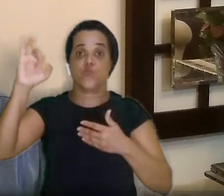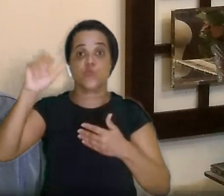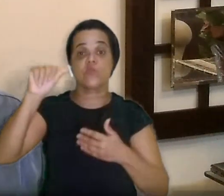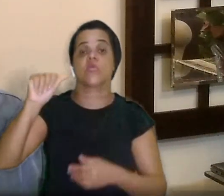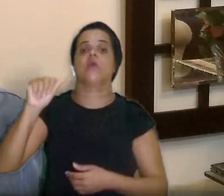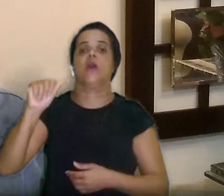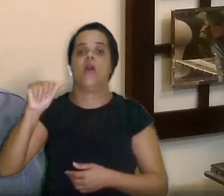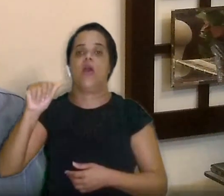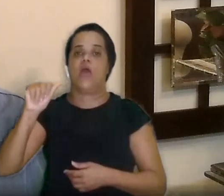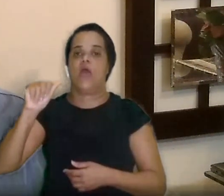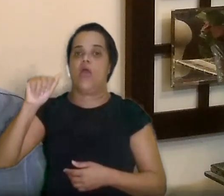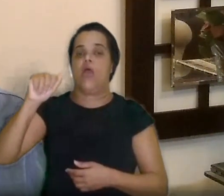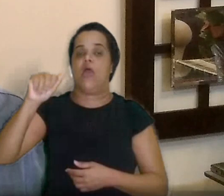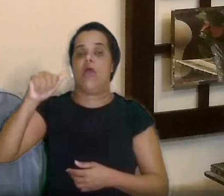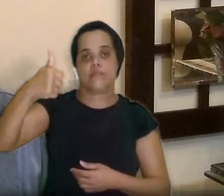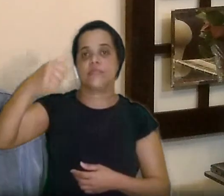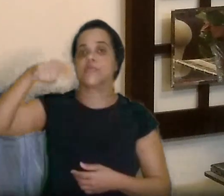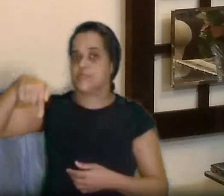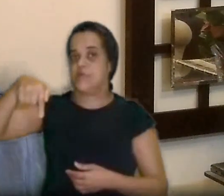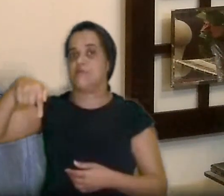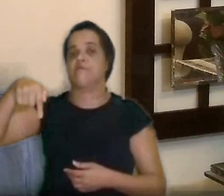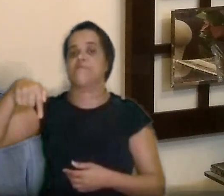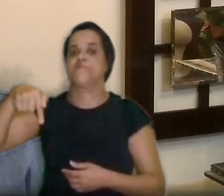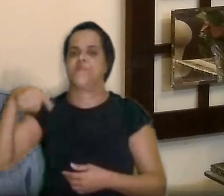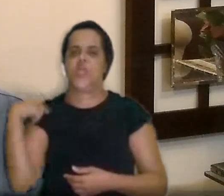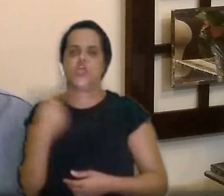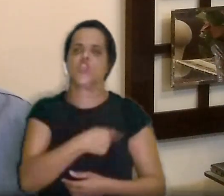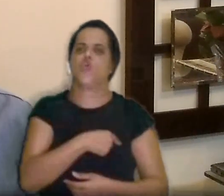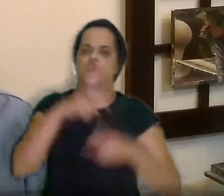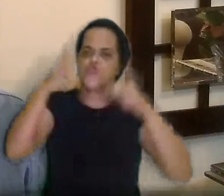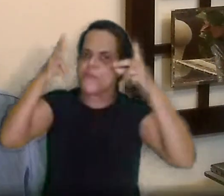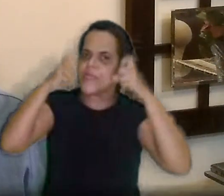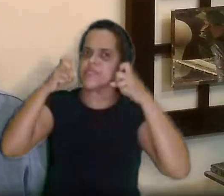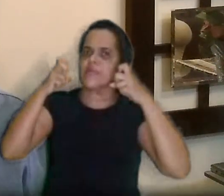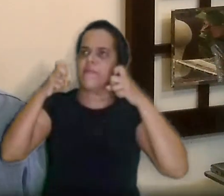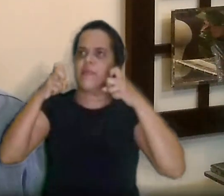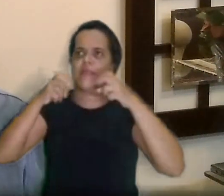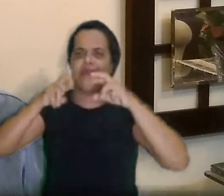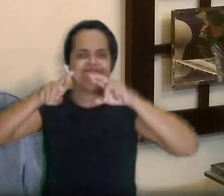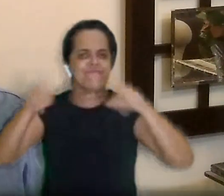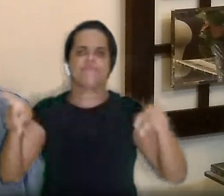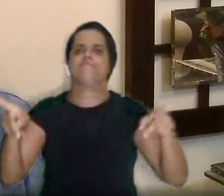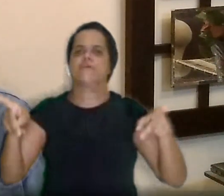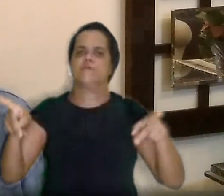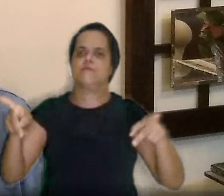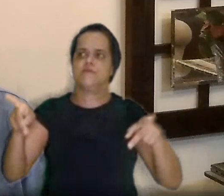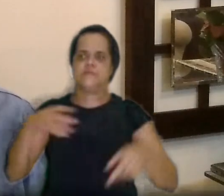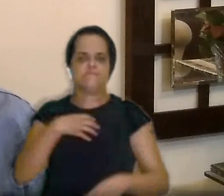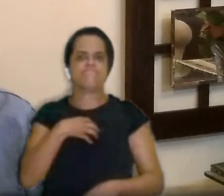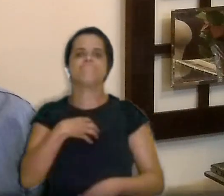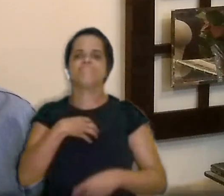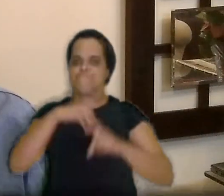fazermos algumas alterações se forem necessárias e possíveis. Mas até o dia 17 nós estaremos realizando o culto